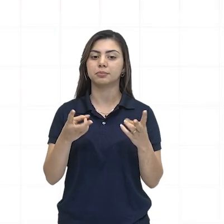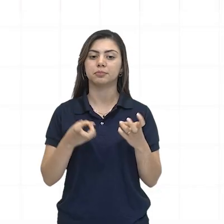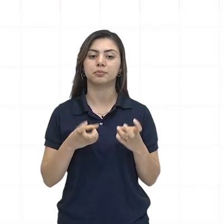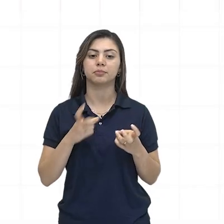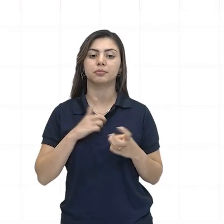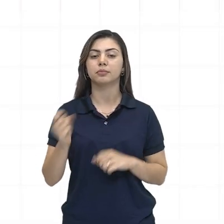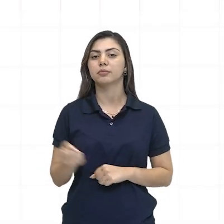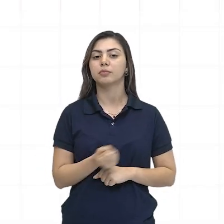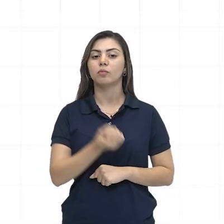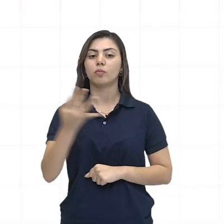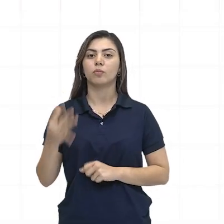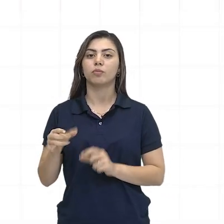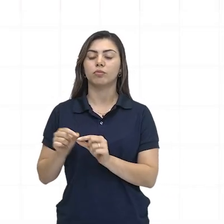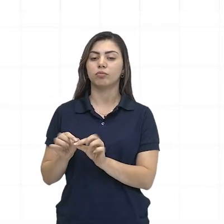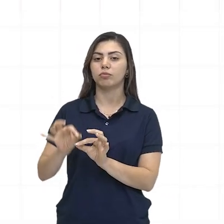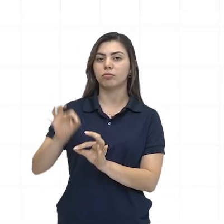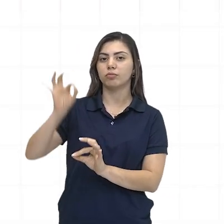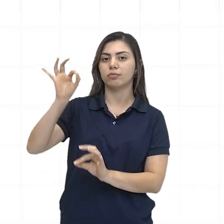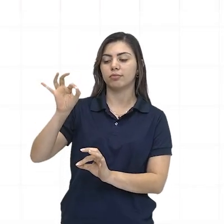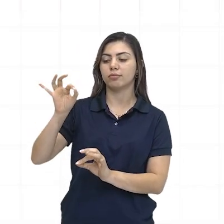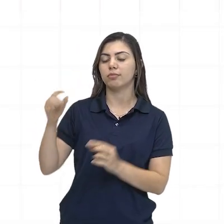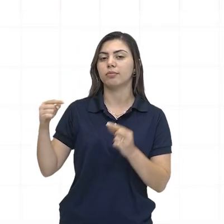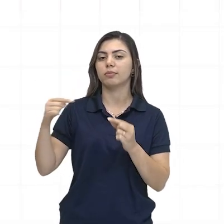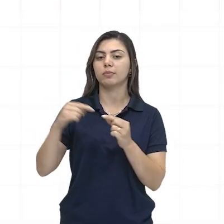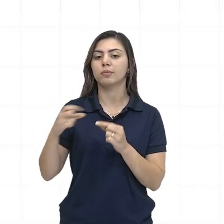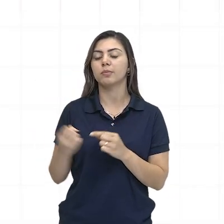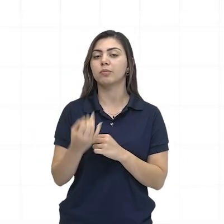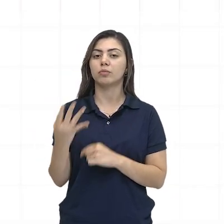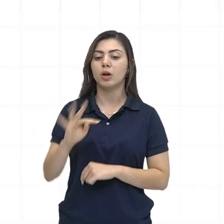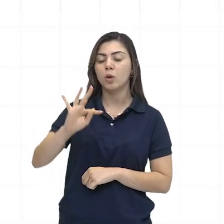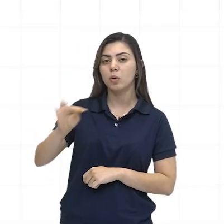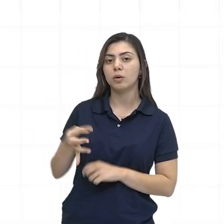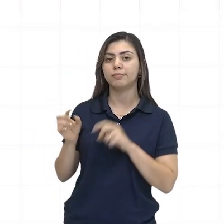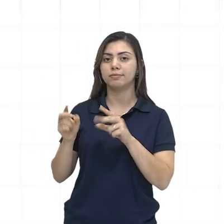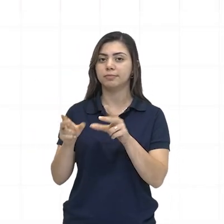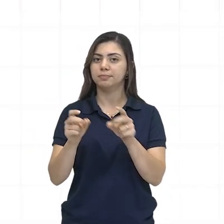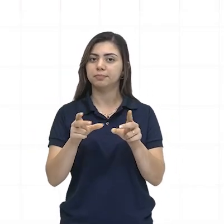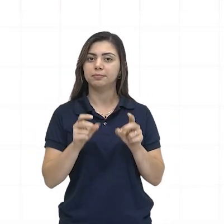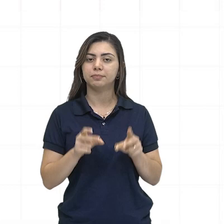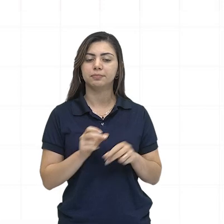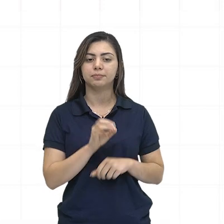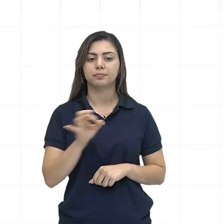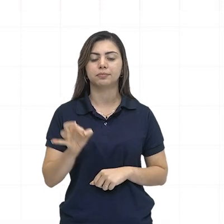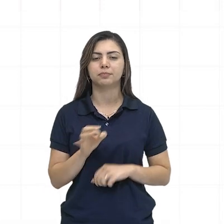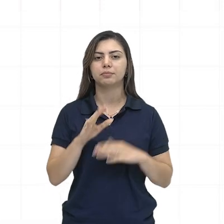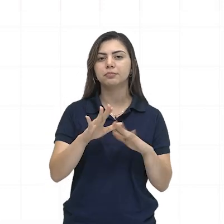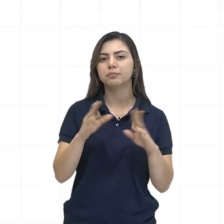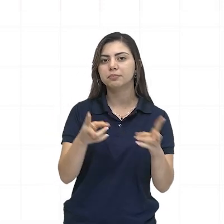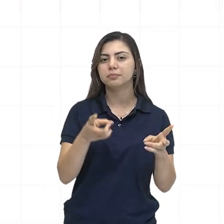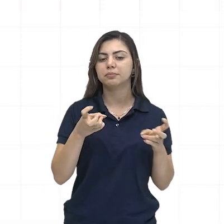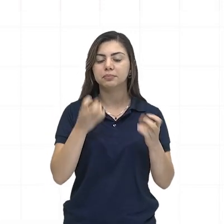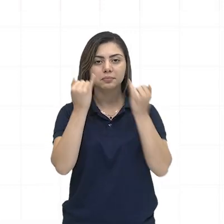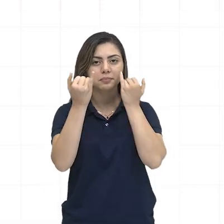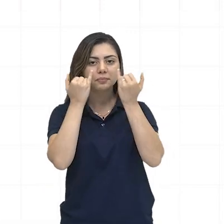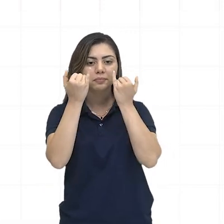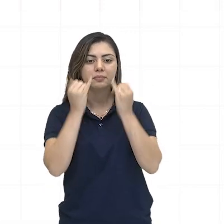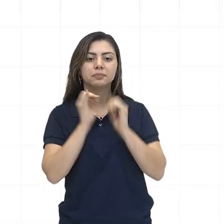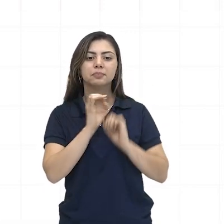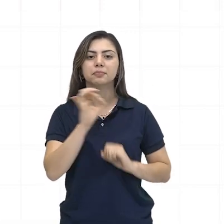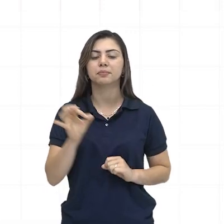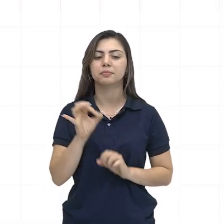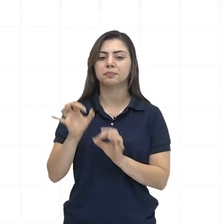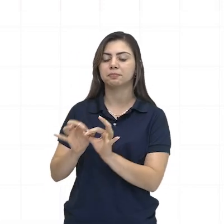massa, né, a quantidade de toneladas que foram comercializadas, né? Ó, e observe um detalhe. Essa escala